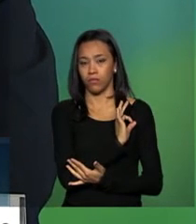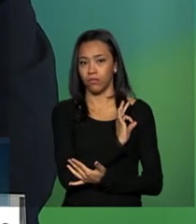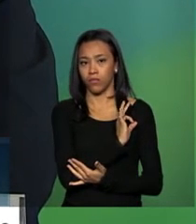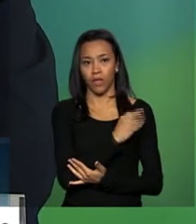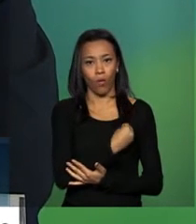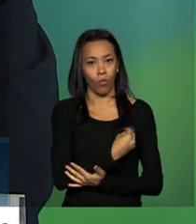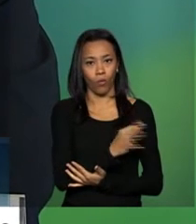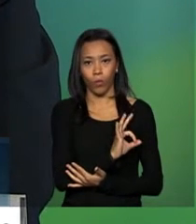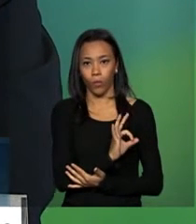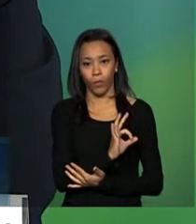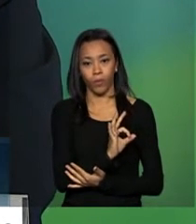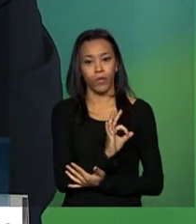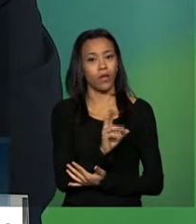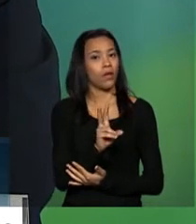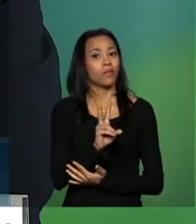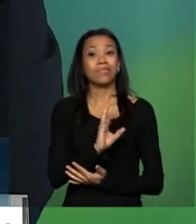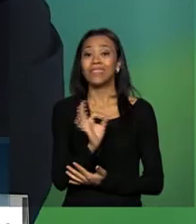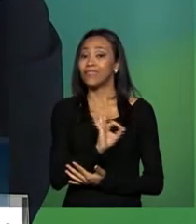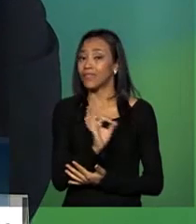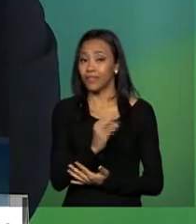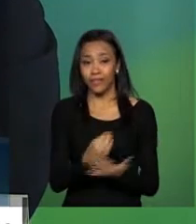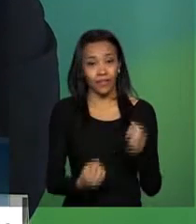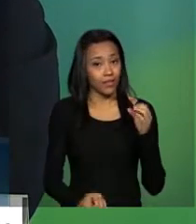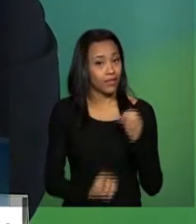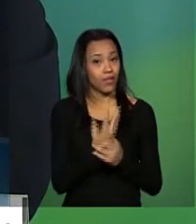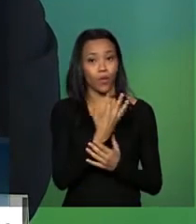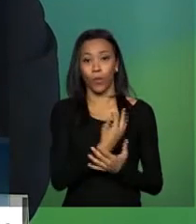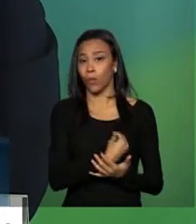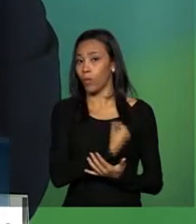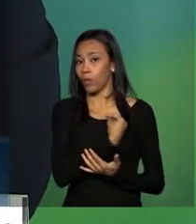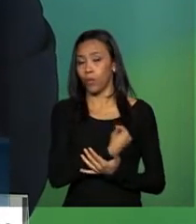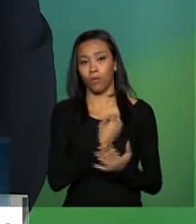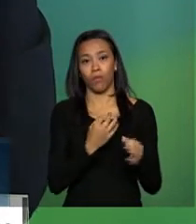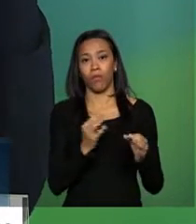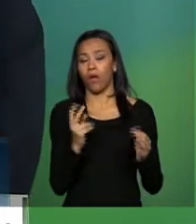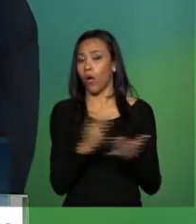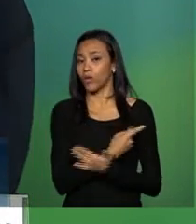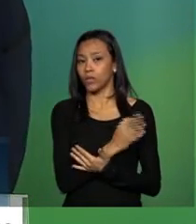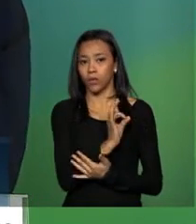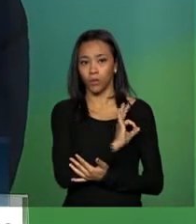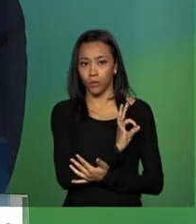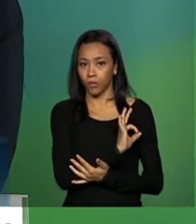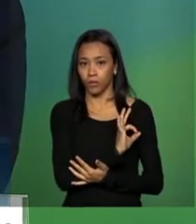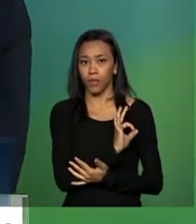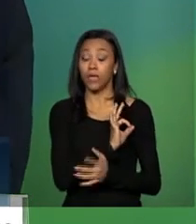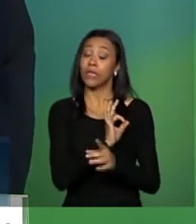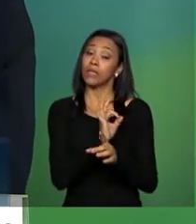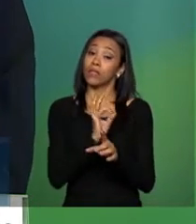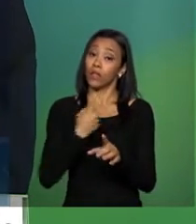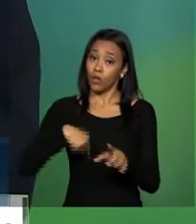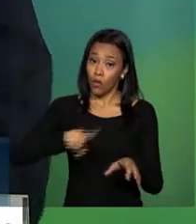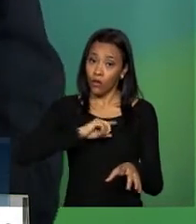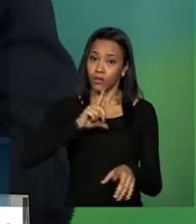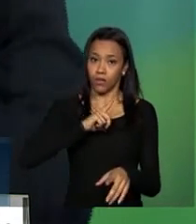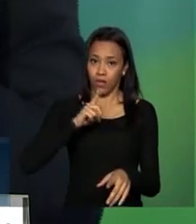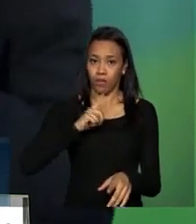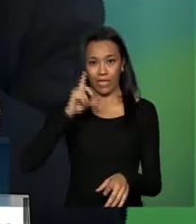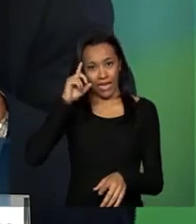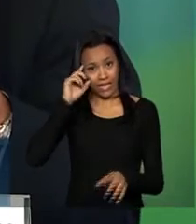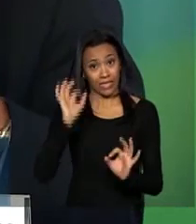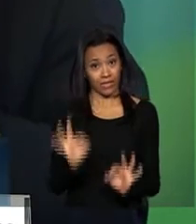Então, veja bem, não foi realizada. Então, o que é que acontece? Como nós temos a convicção de que